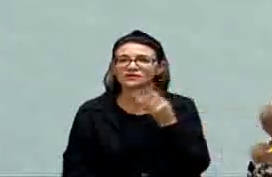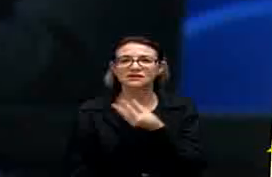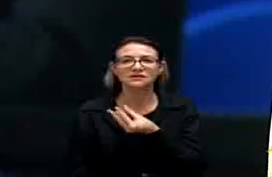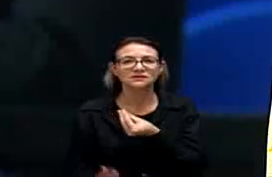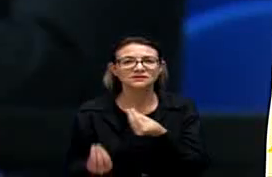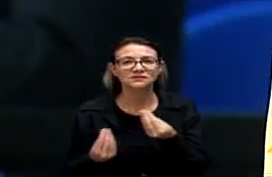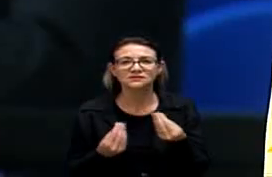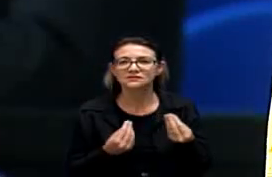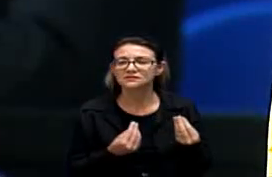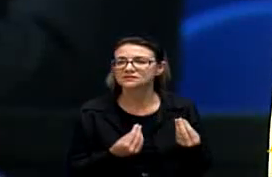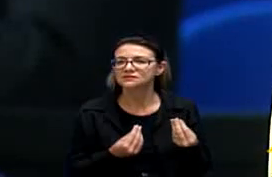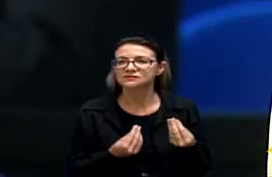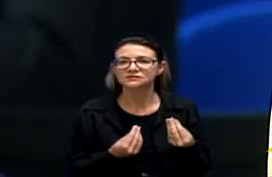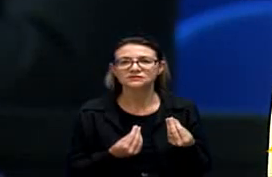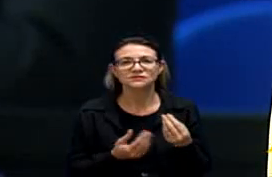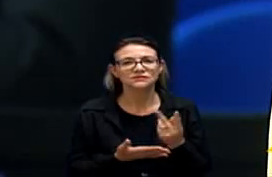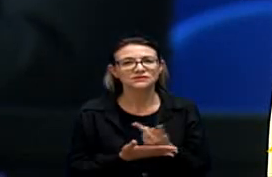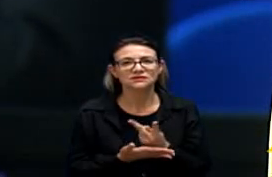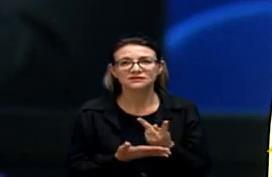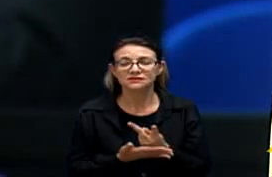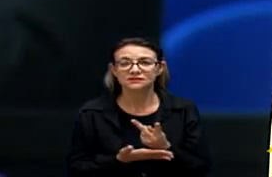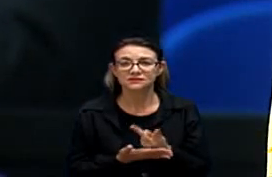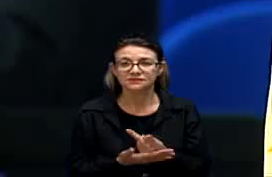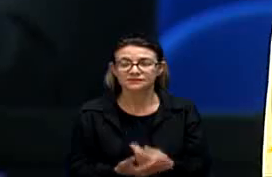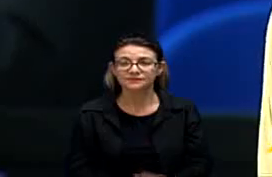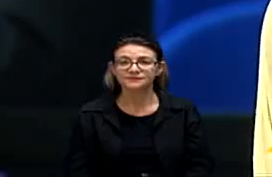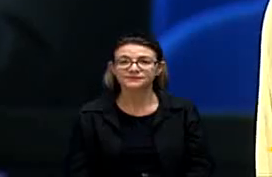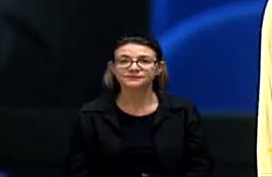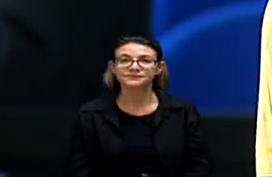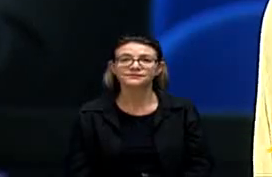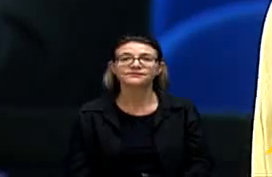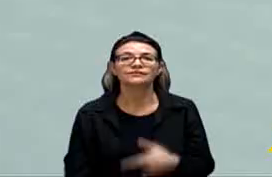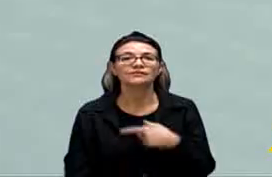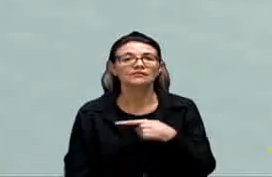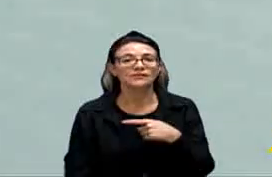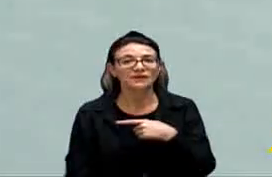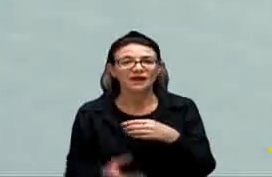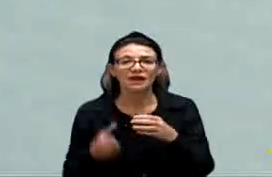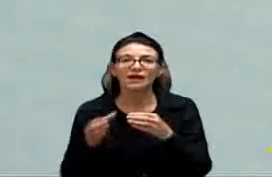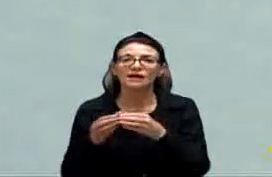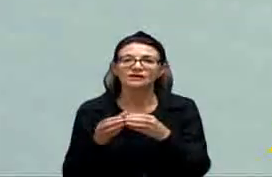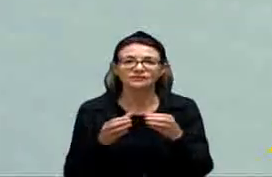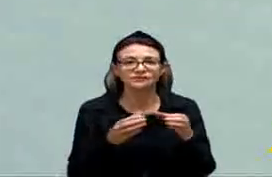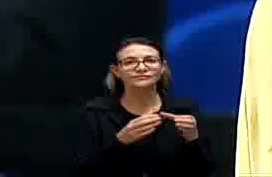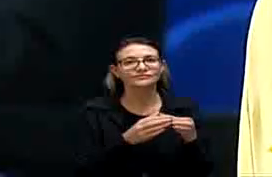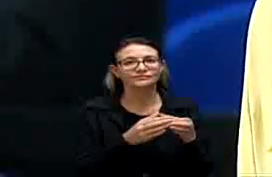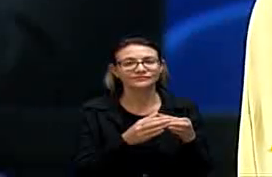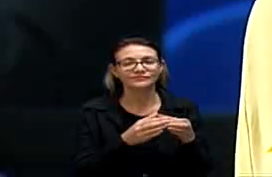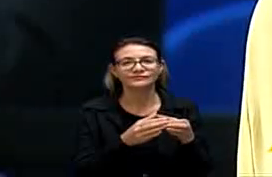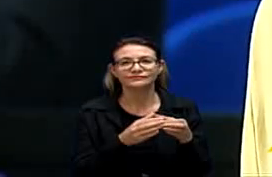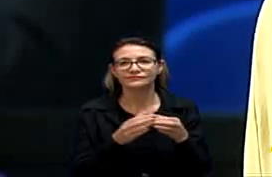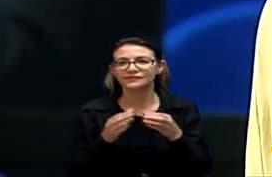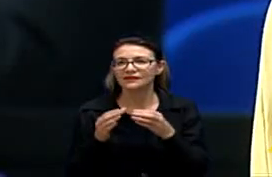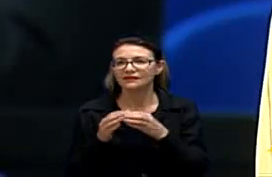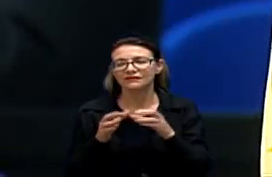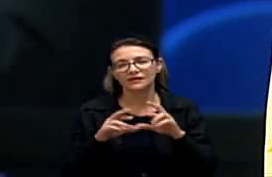qualquer ilegalidade qualquer ilegalidade a senhora comentou tem grupos e grupos né Tem grupos e grupos quando a